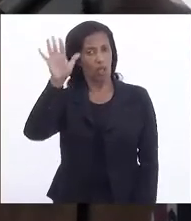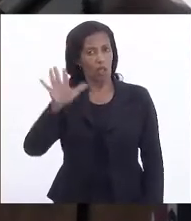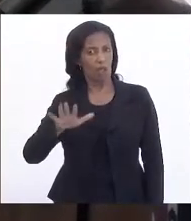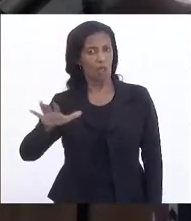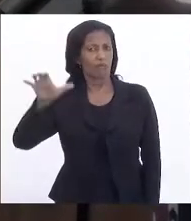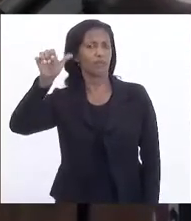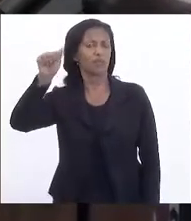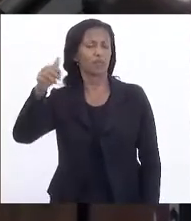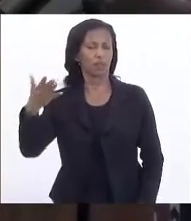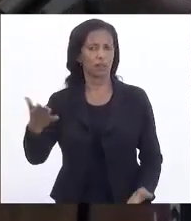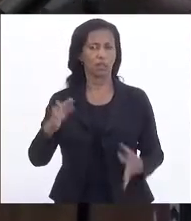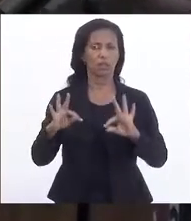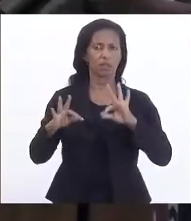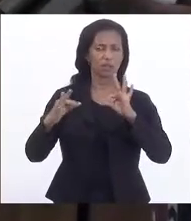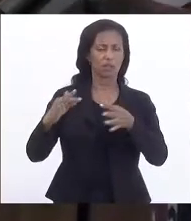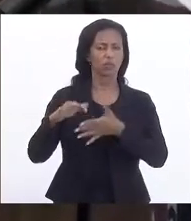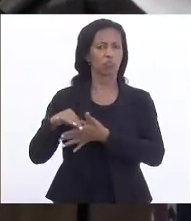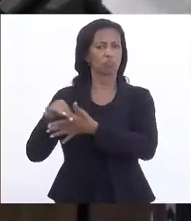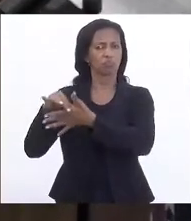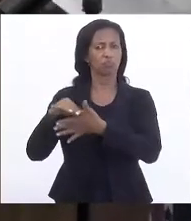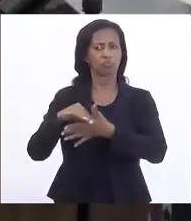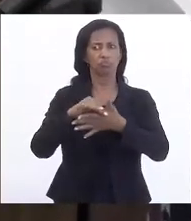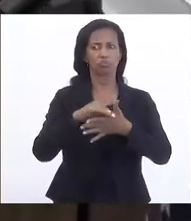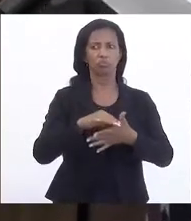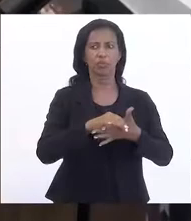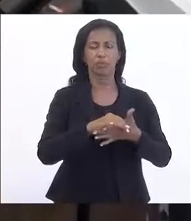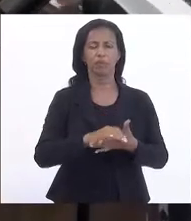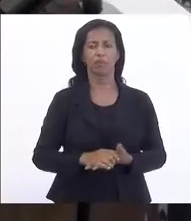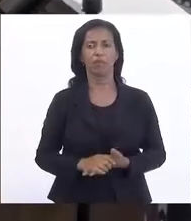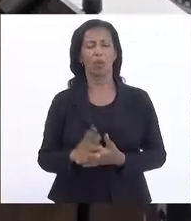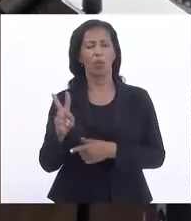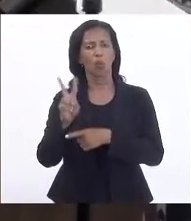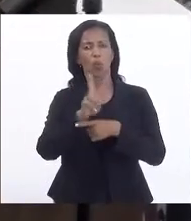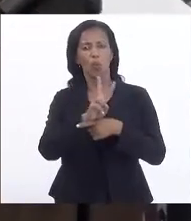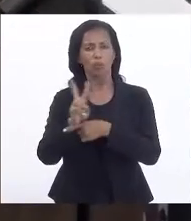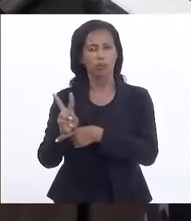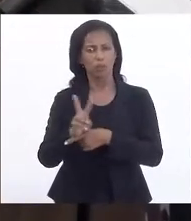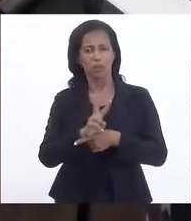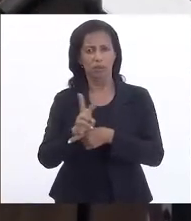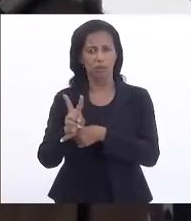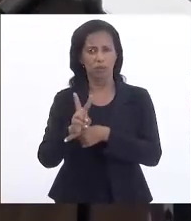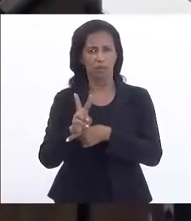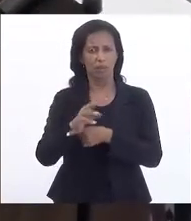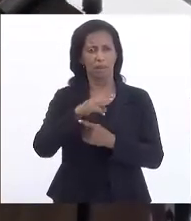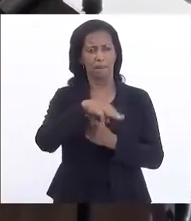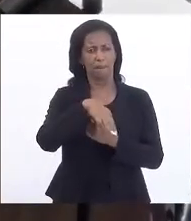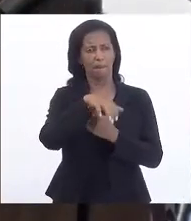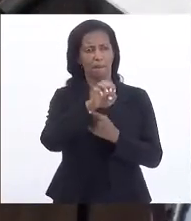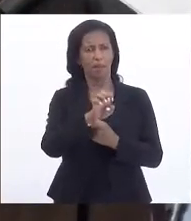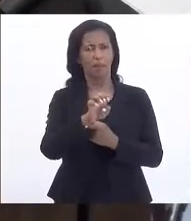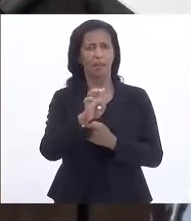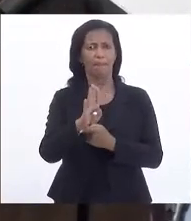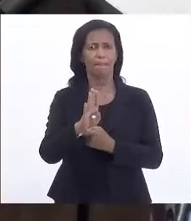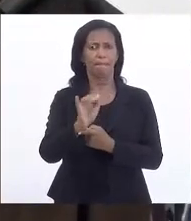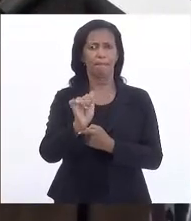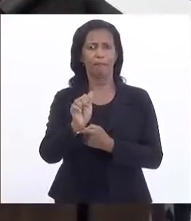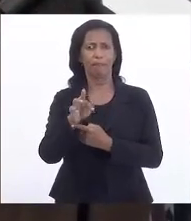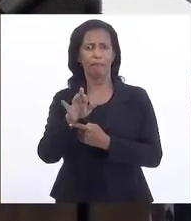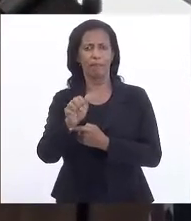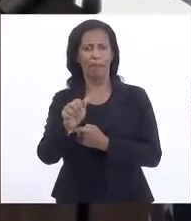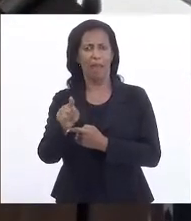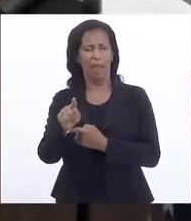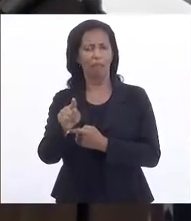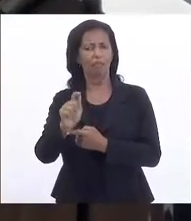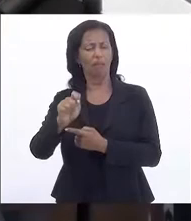das suas lideranças o observatório nomeado Mãe Beata de Emanjá é uma